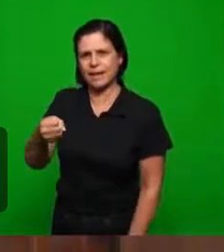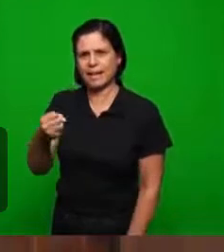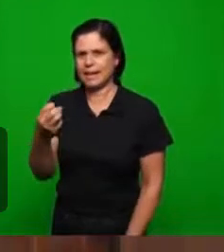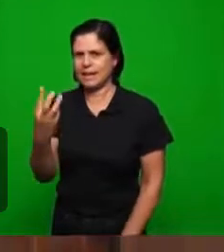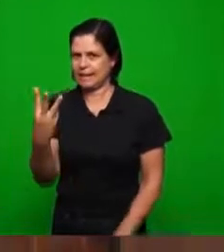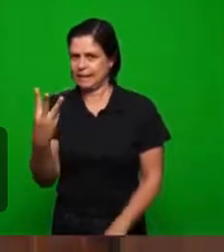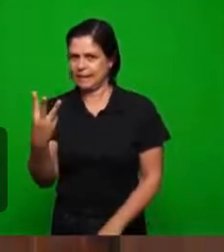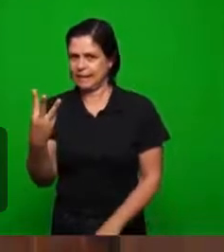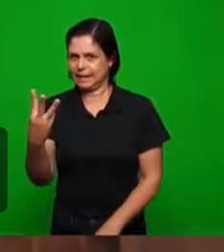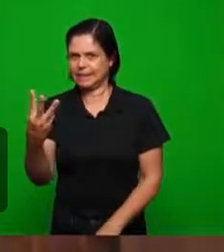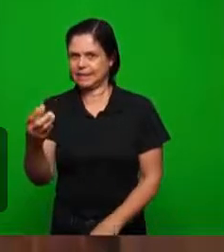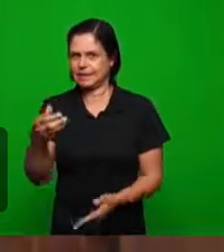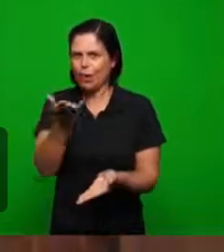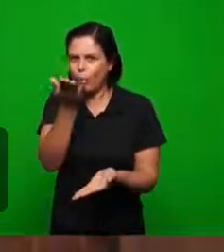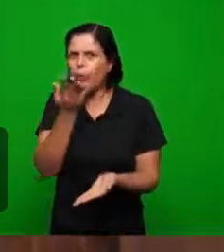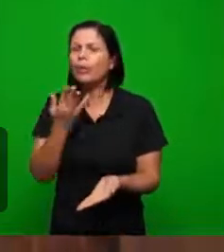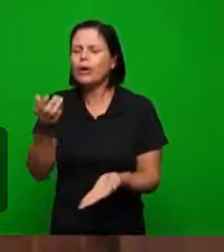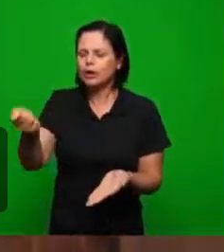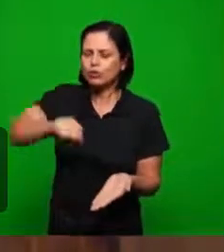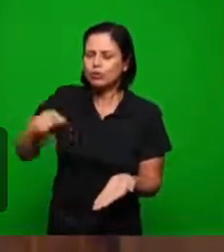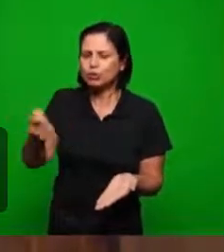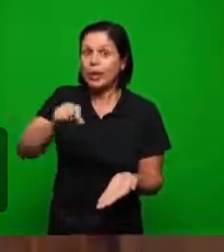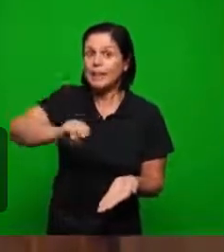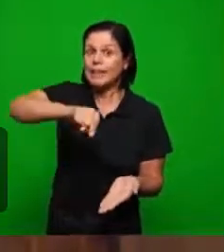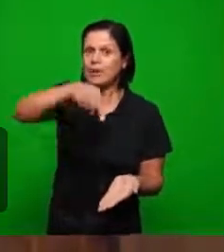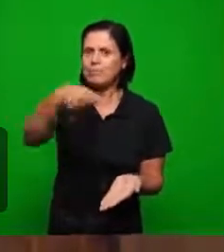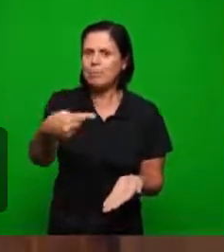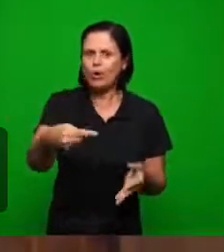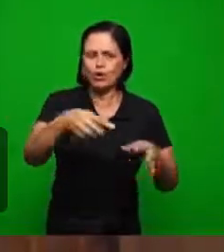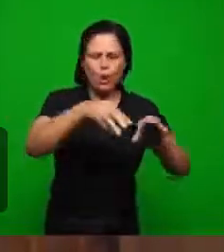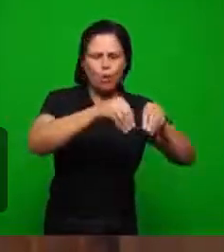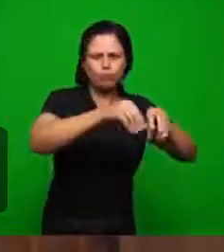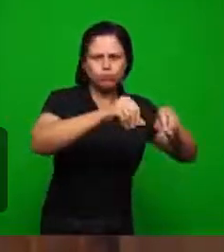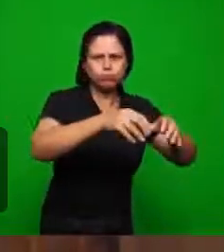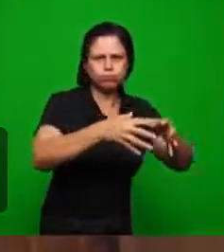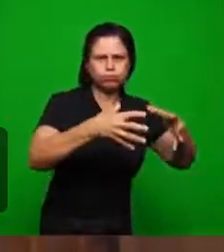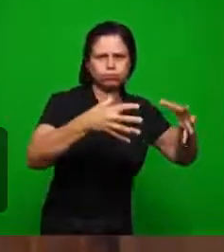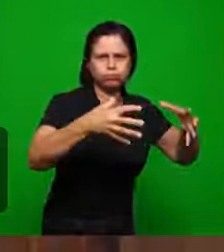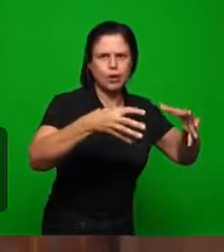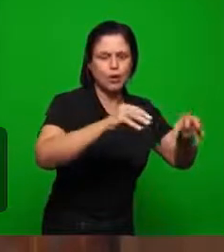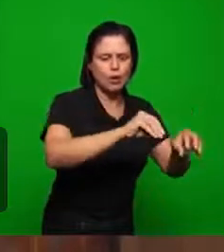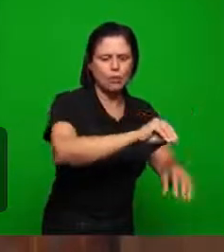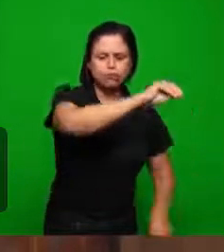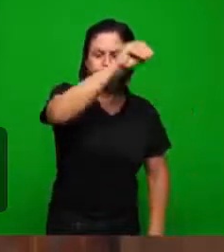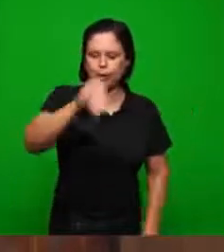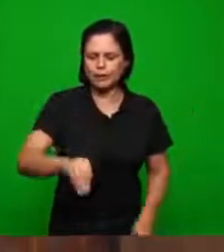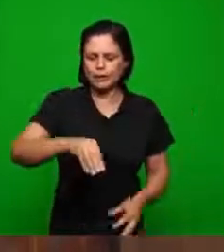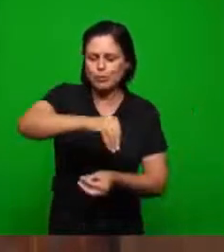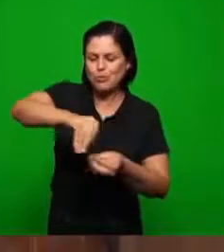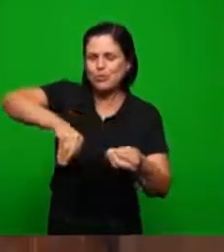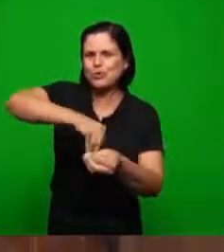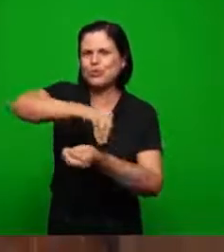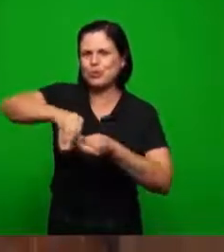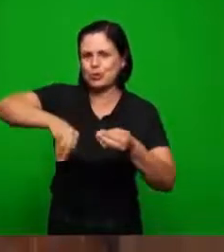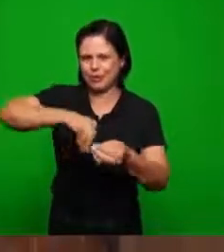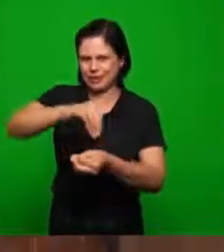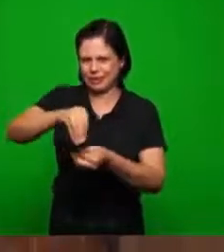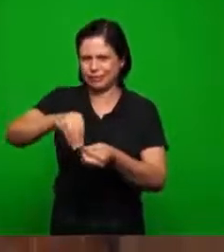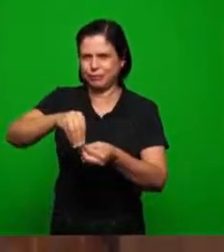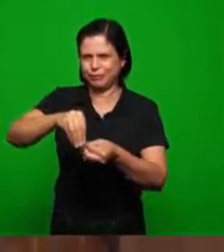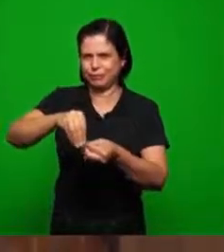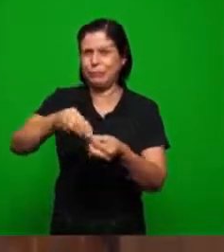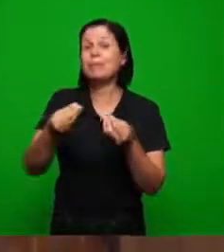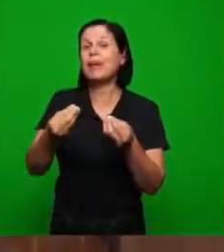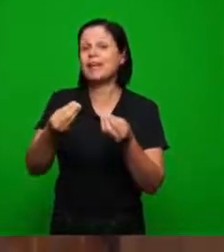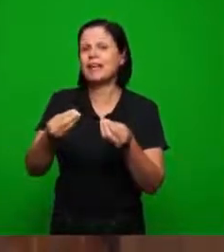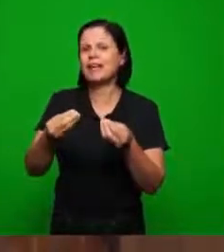o fermento, ela trouxe algo de fora para dentro. Então, ela trouxe um elemento para